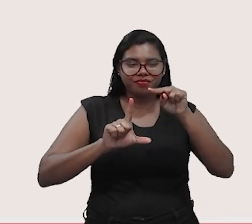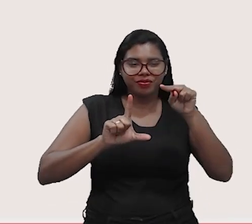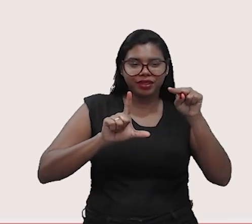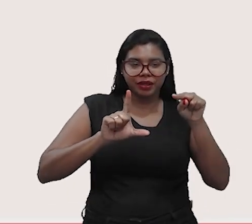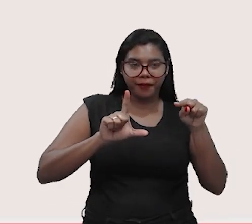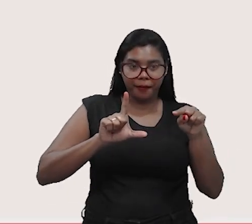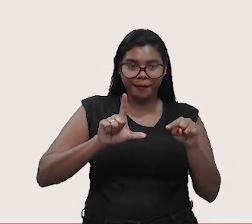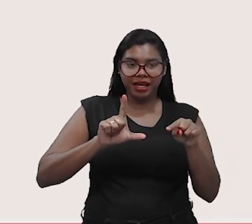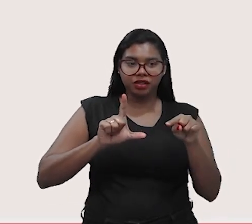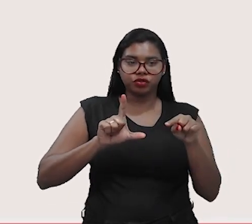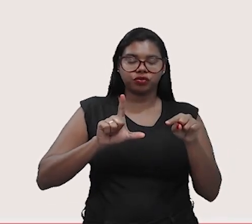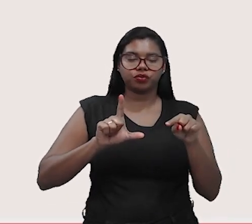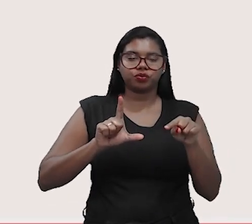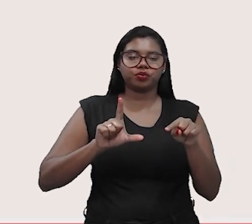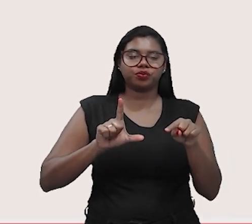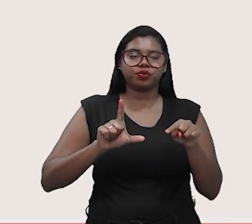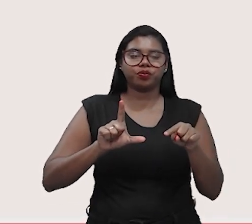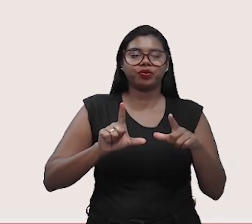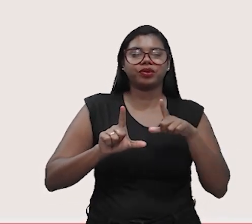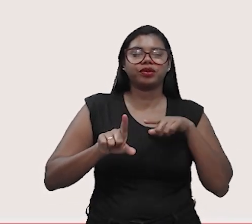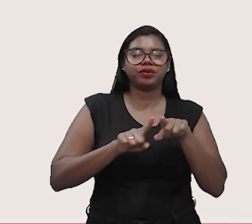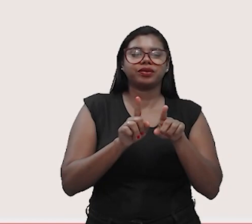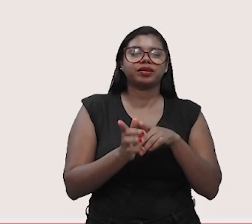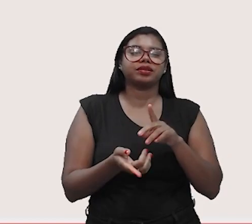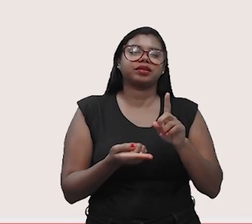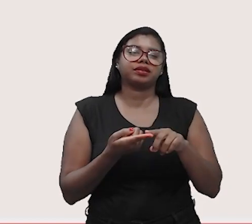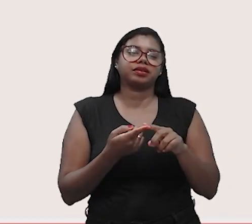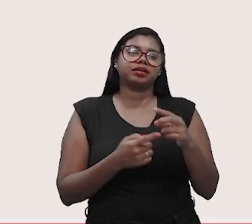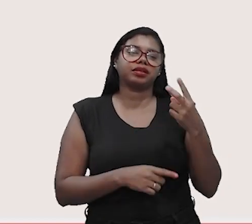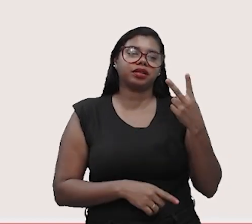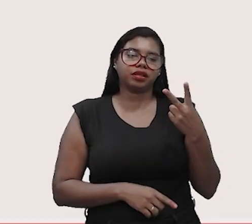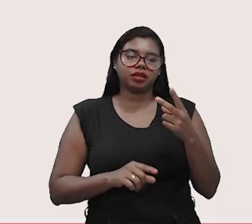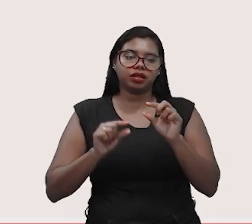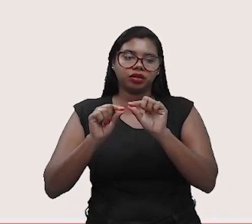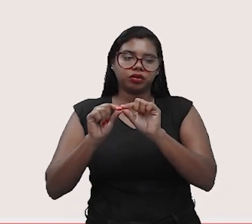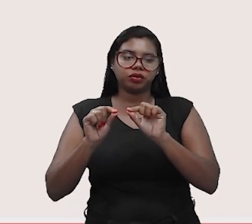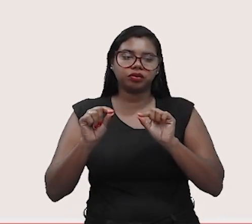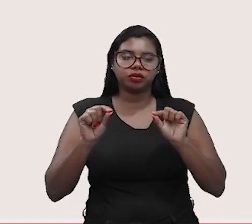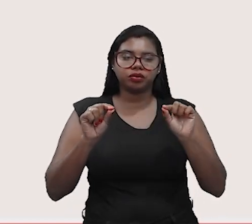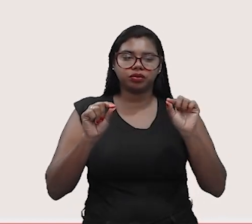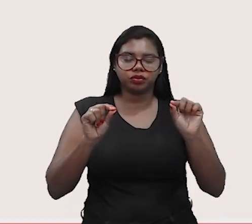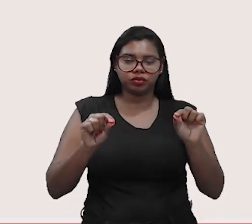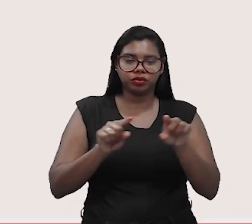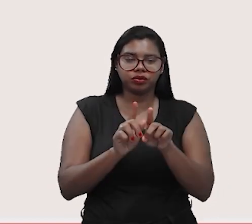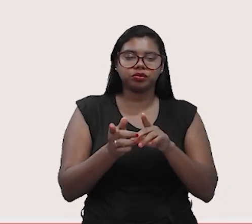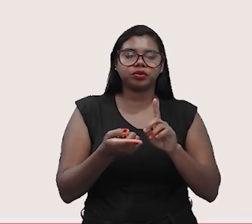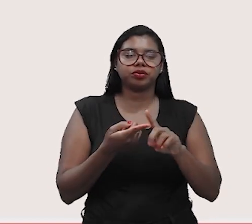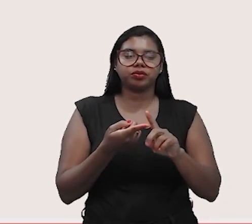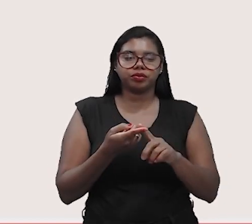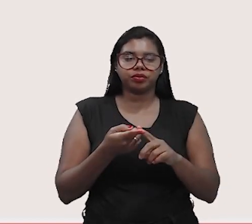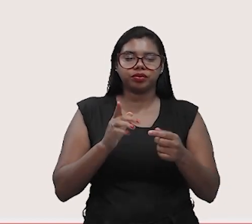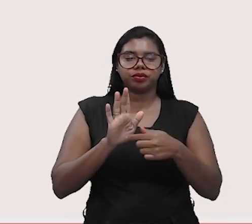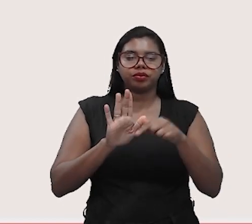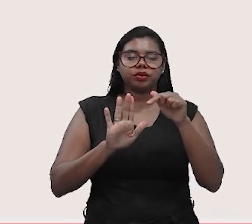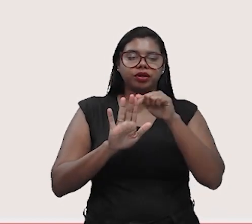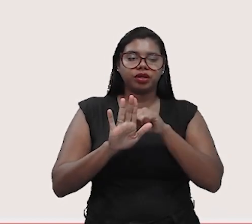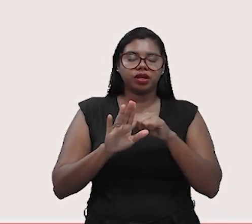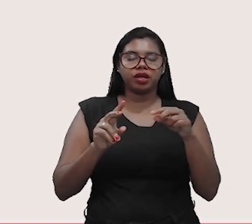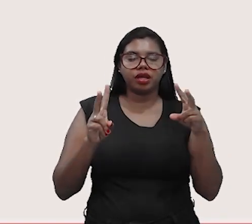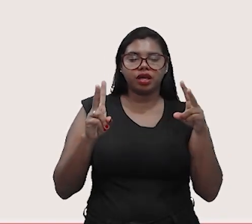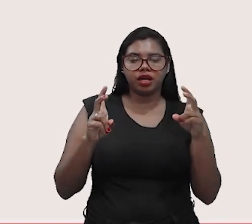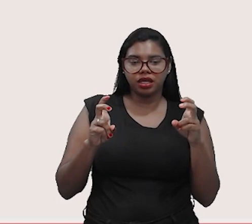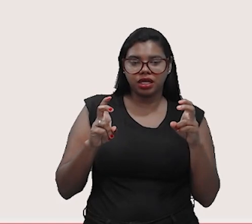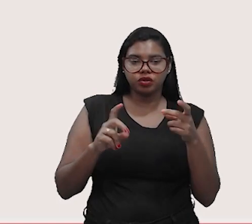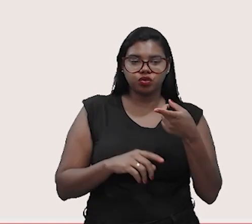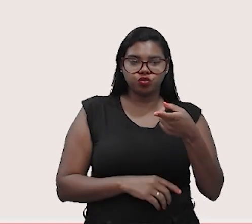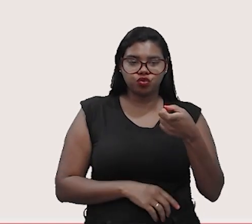e existirão dois pontos também de intersecção entre parábola e eixo X. Então aí,